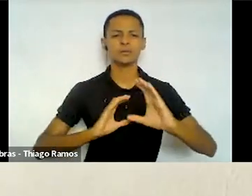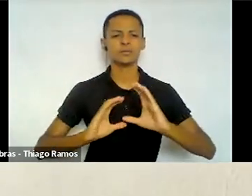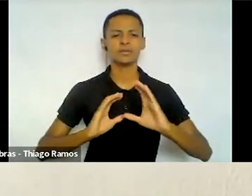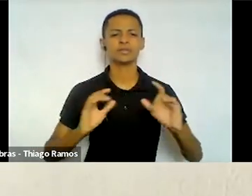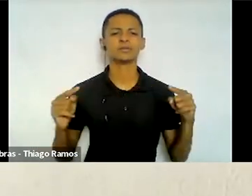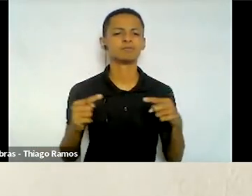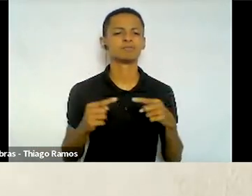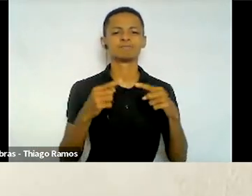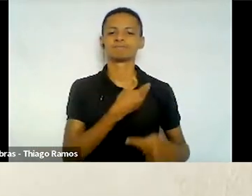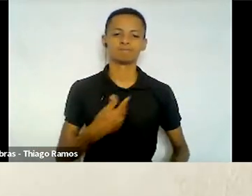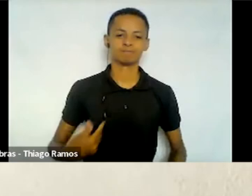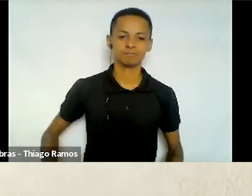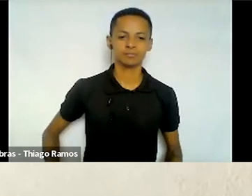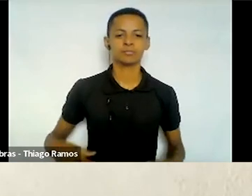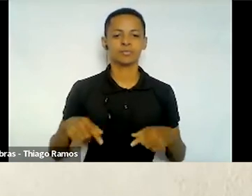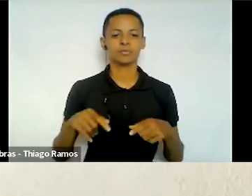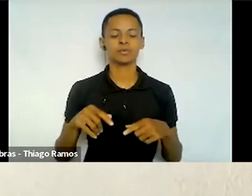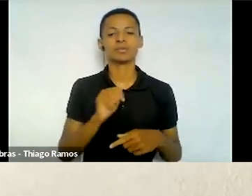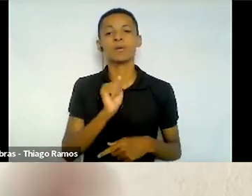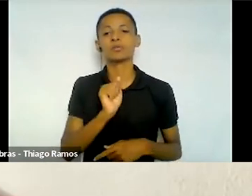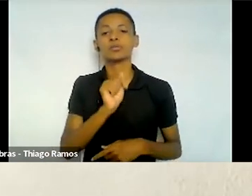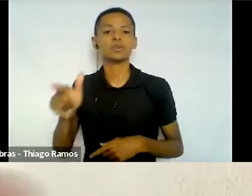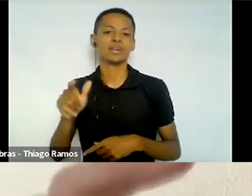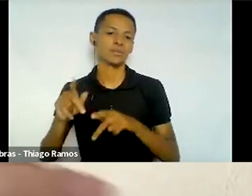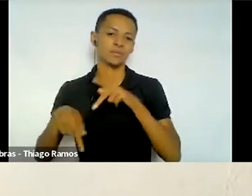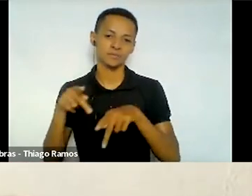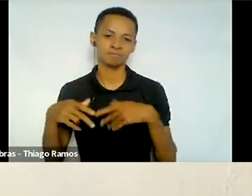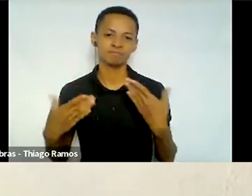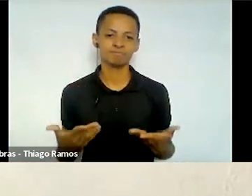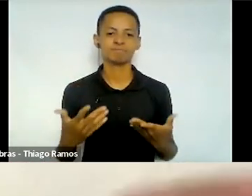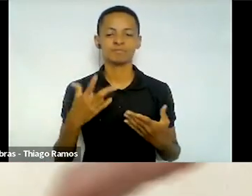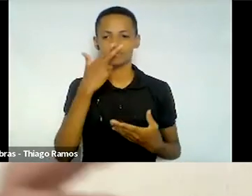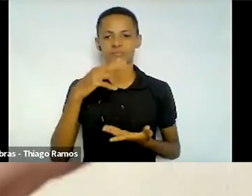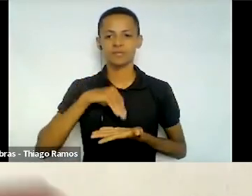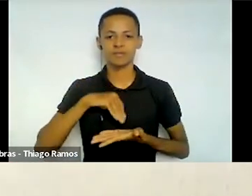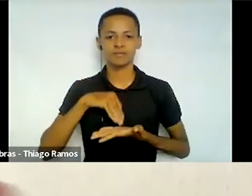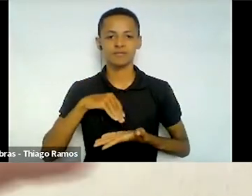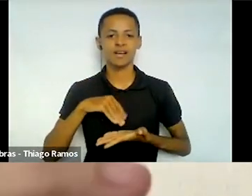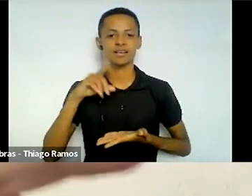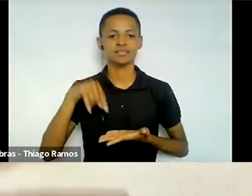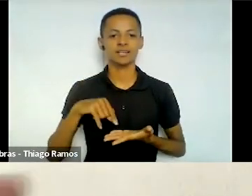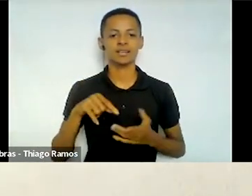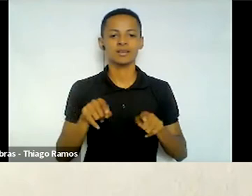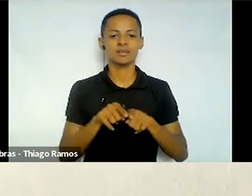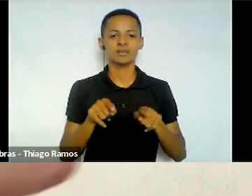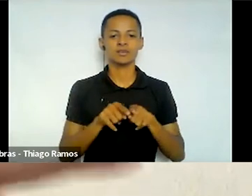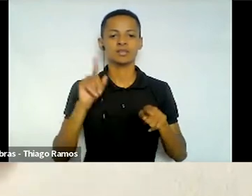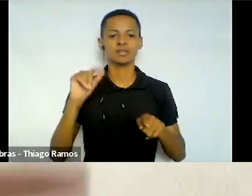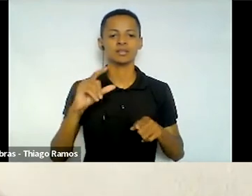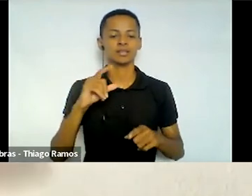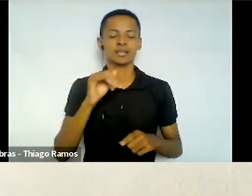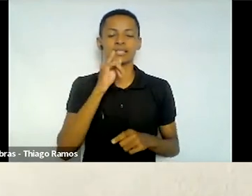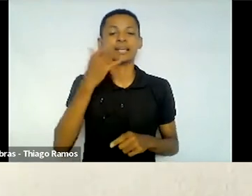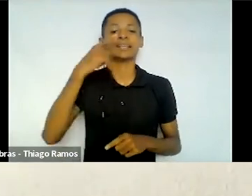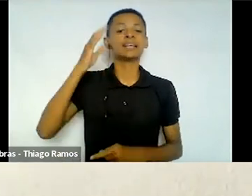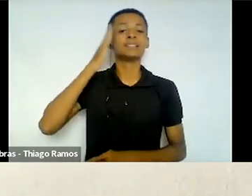do momento do que com a população, né? A pauta, a linha editorial era pelo quem estava no poder. Tanto